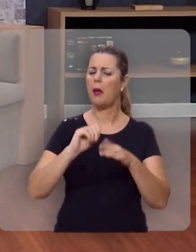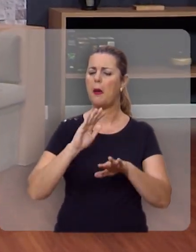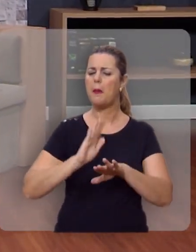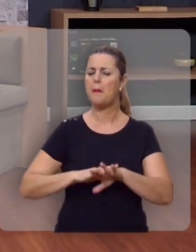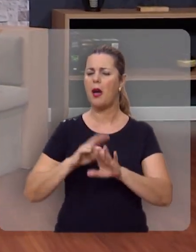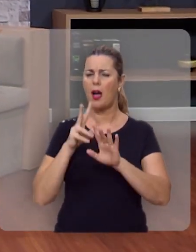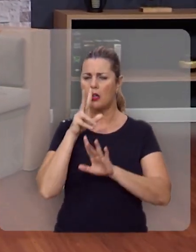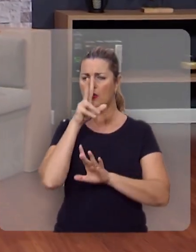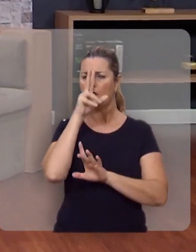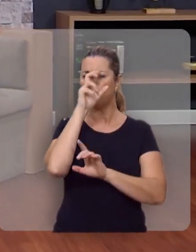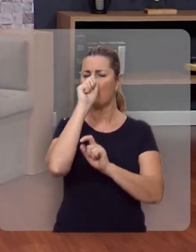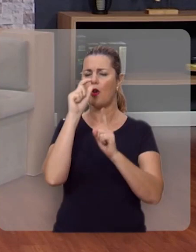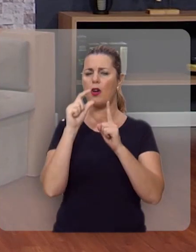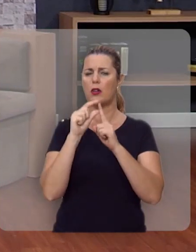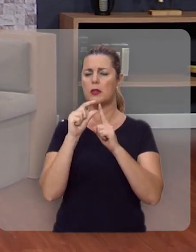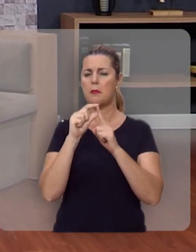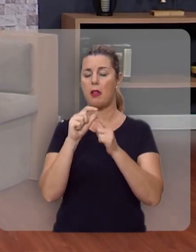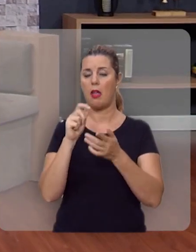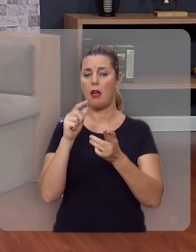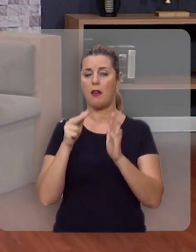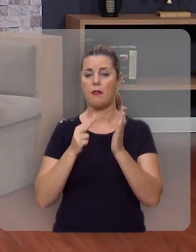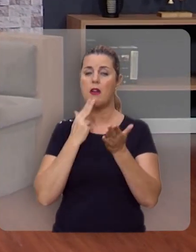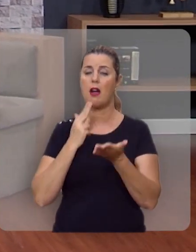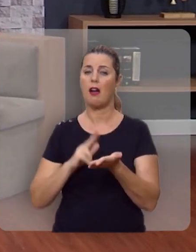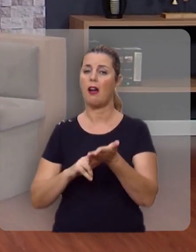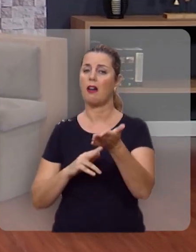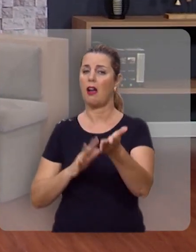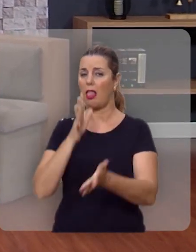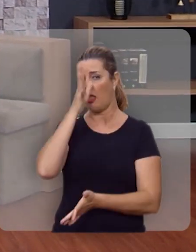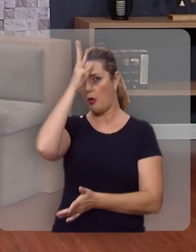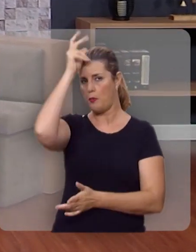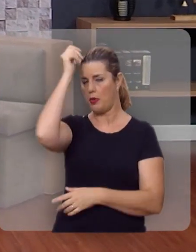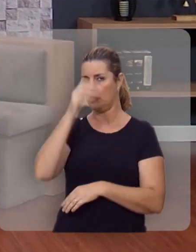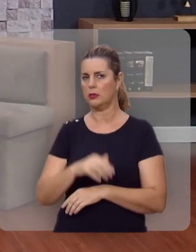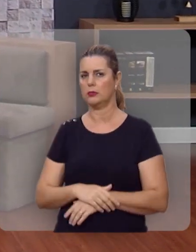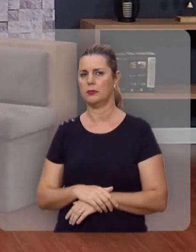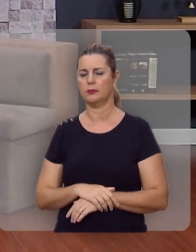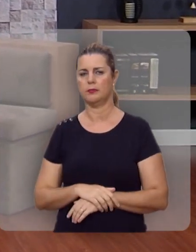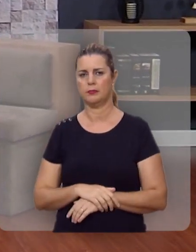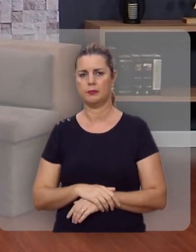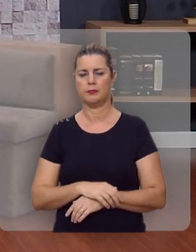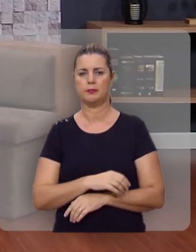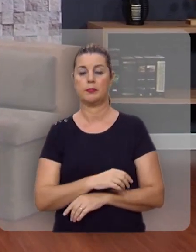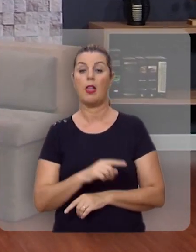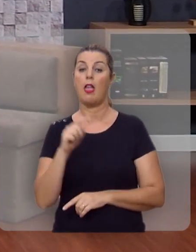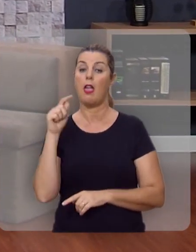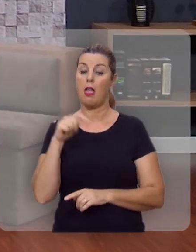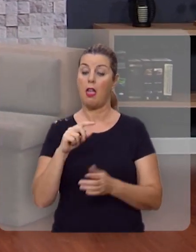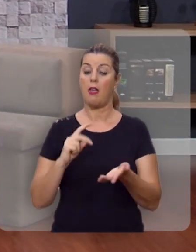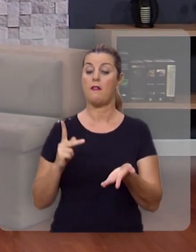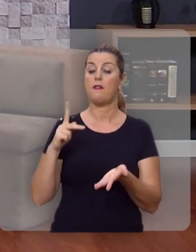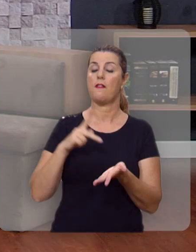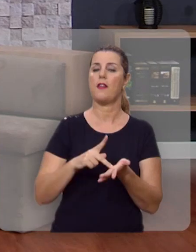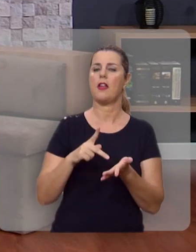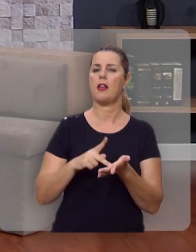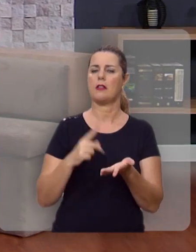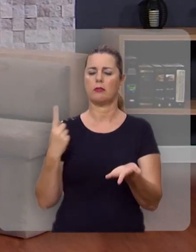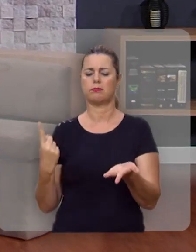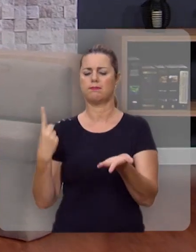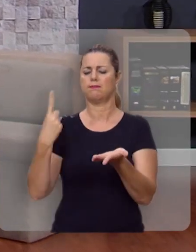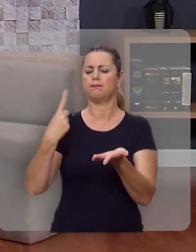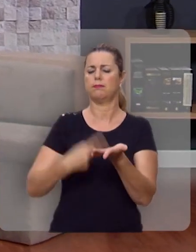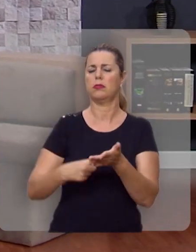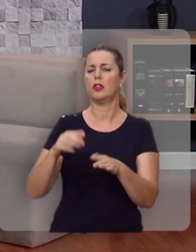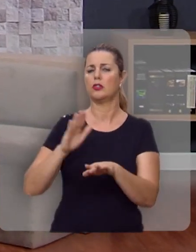escreveu a sua mais robusta epístola, sua carta aos Romanos. E este é um verdadeiro